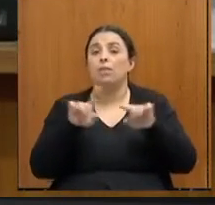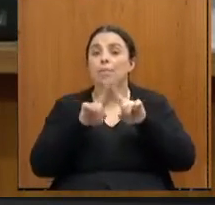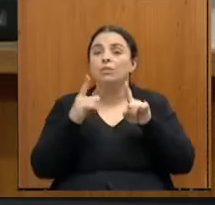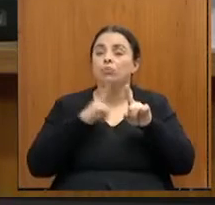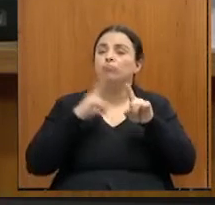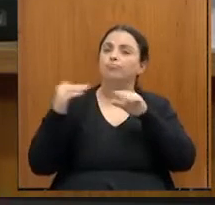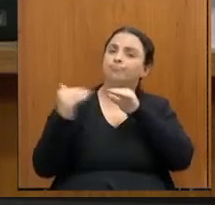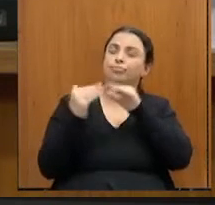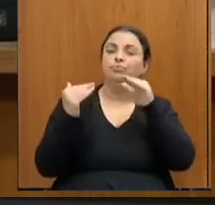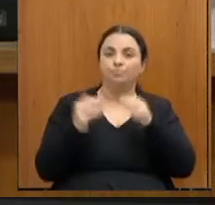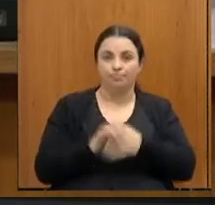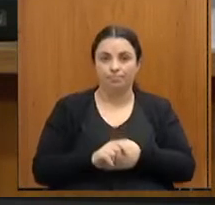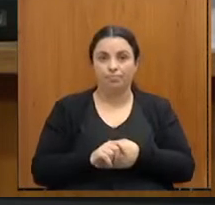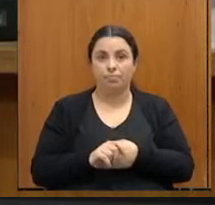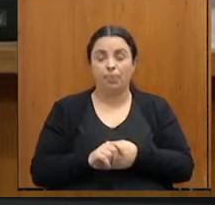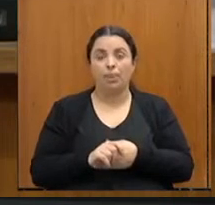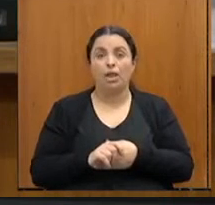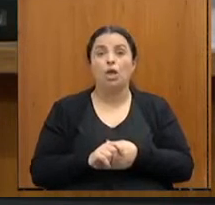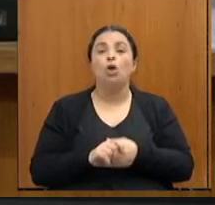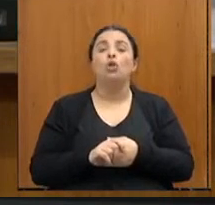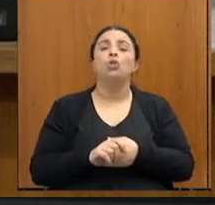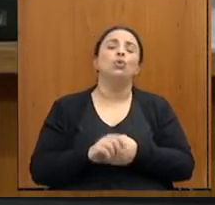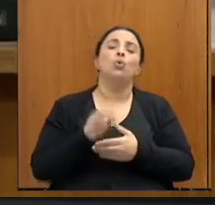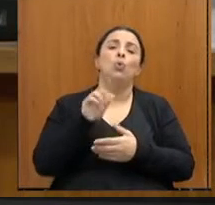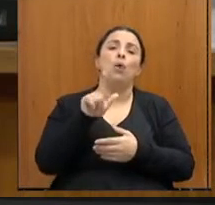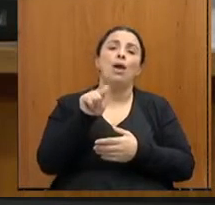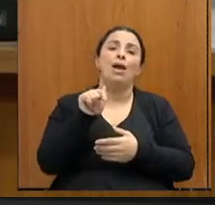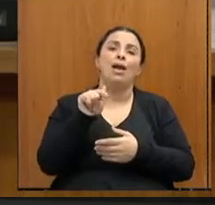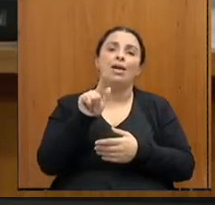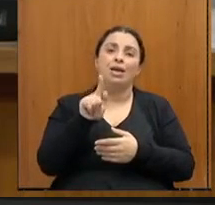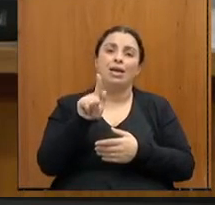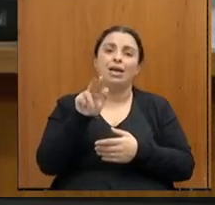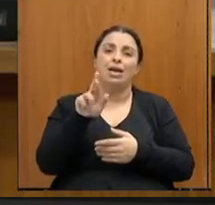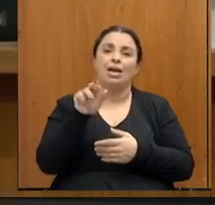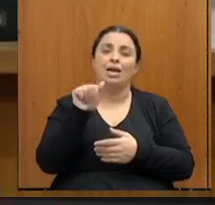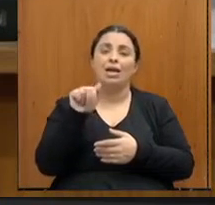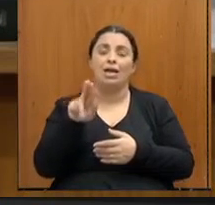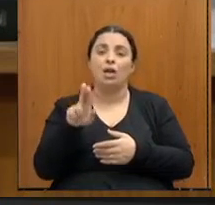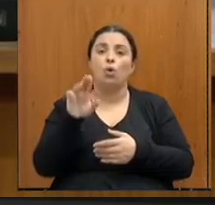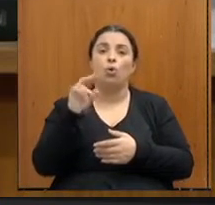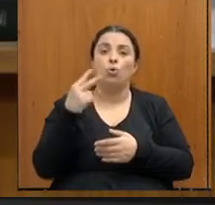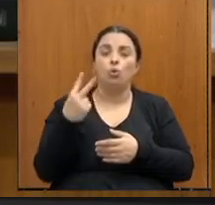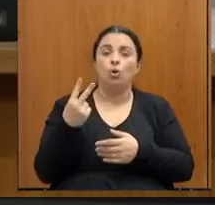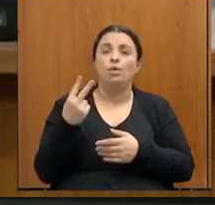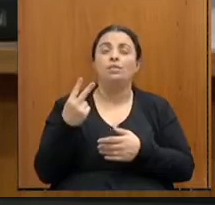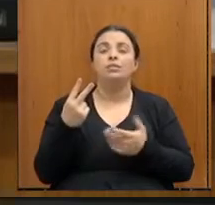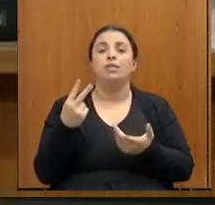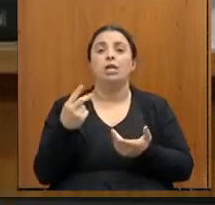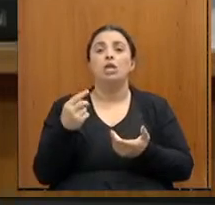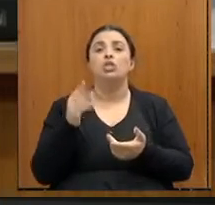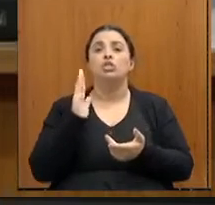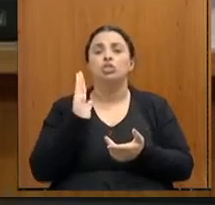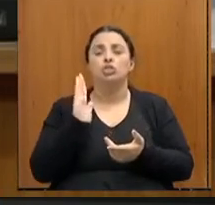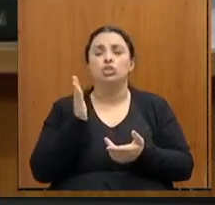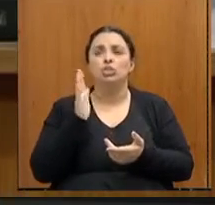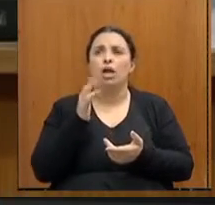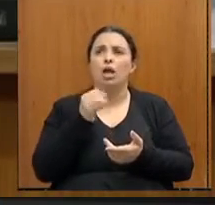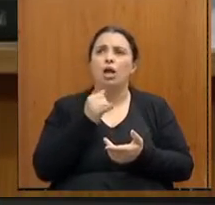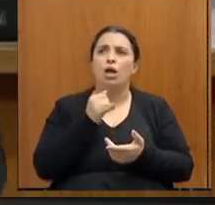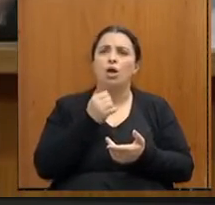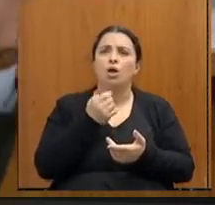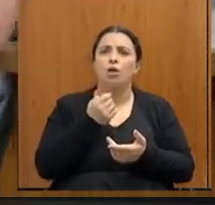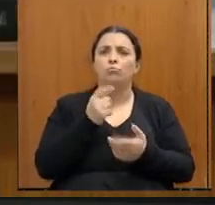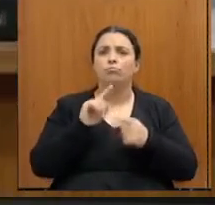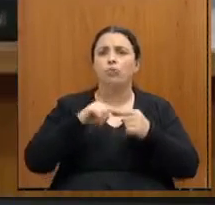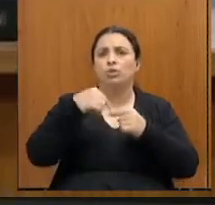no grau dois duas já estamos tentando implementar é a oa posteriori nos licenciamentos de grau 2 grau